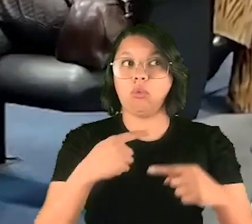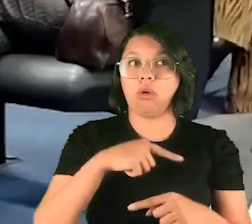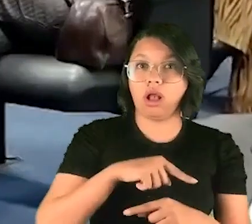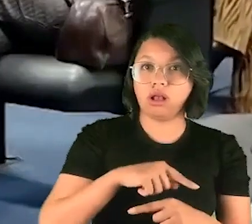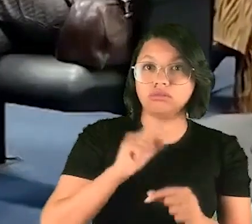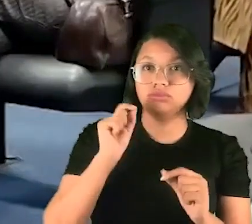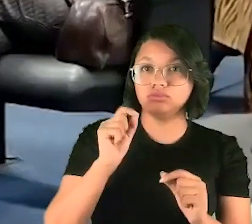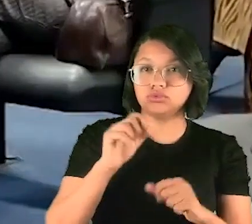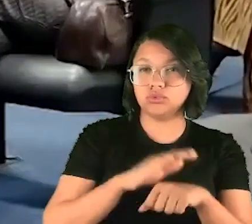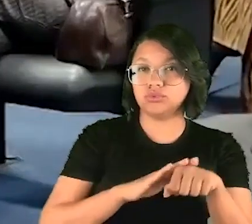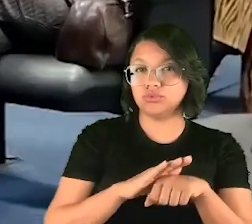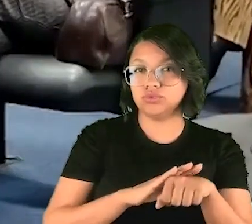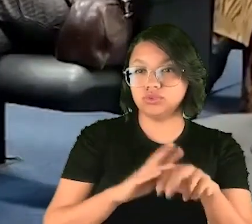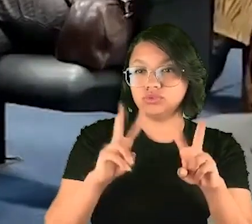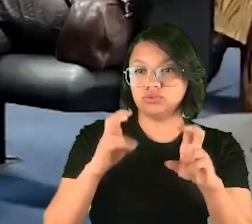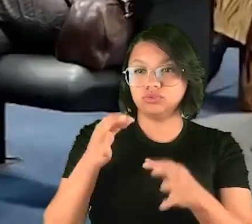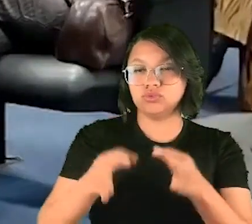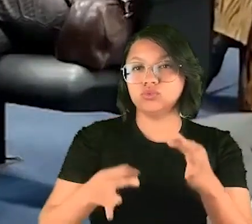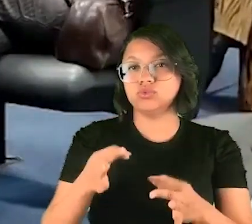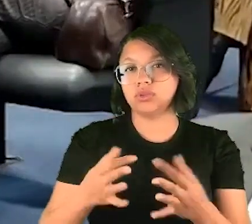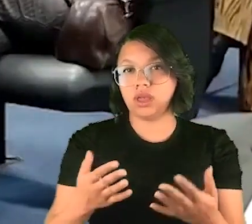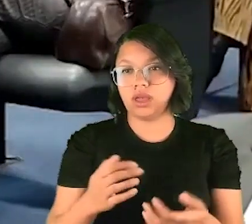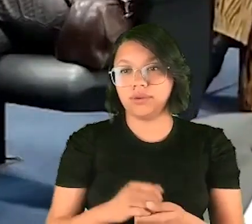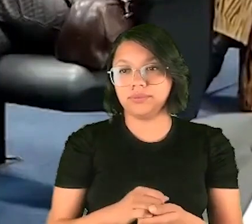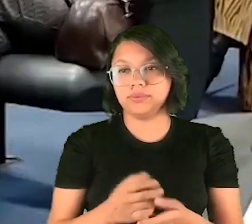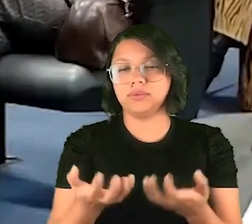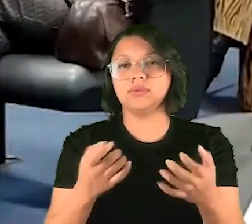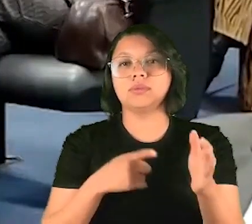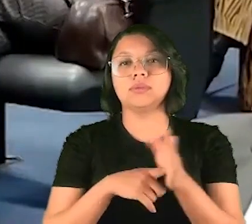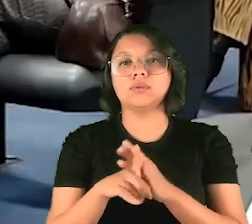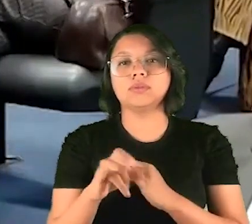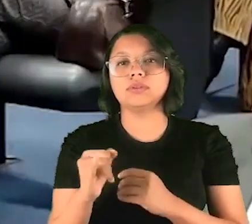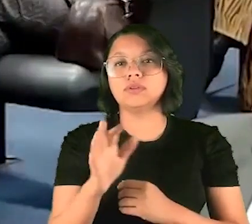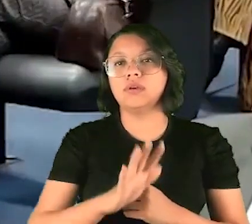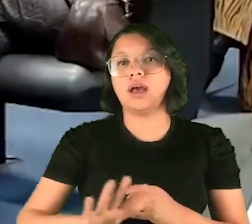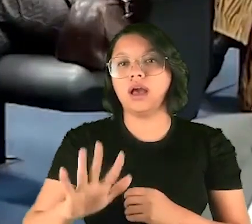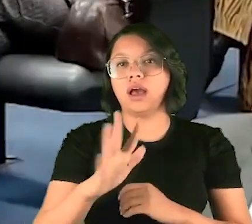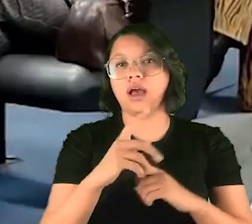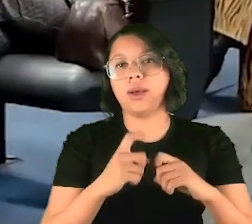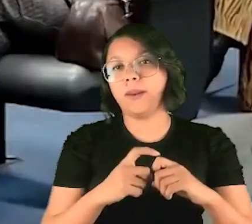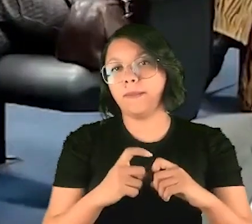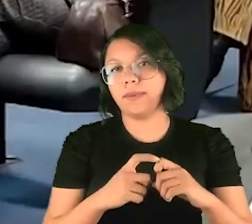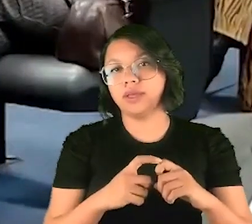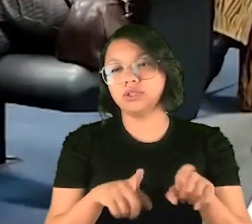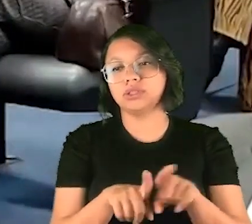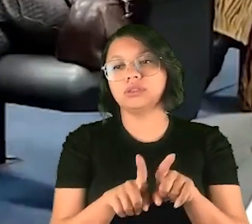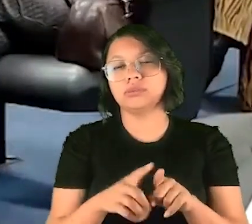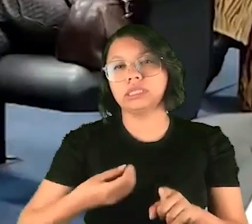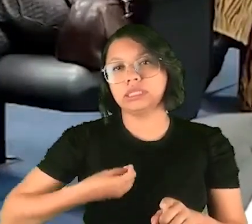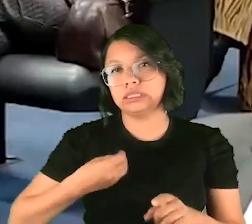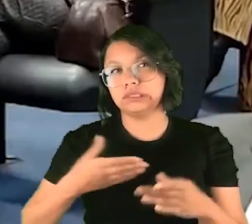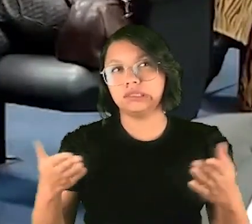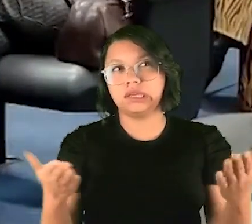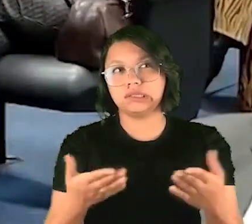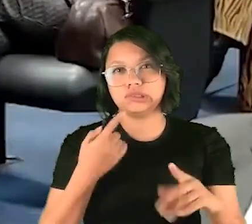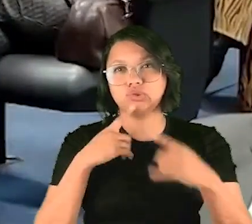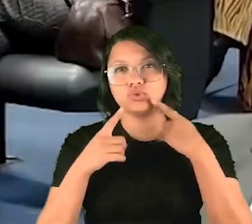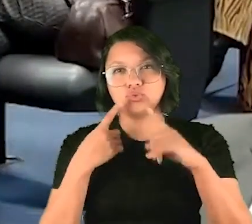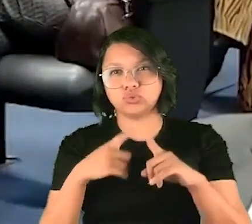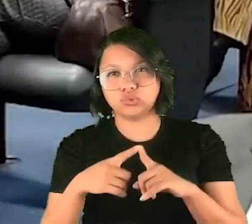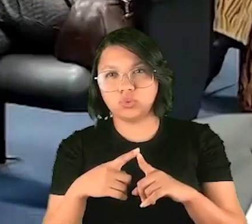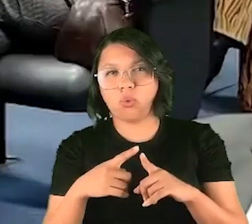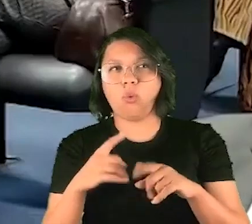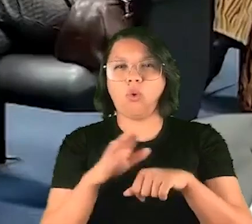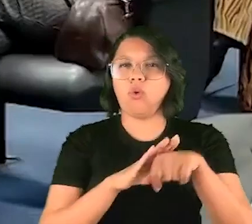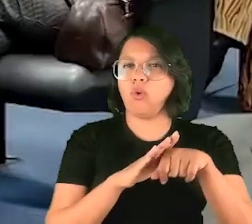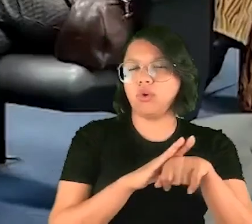de fazer é no sentido inverso do que nós estamos conversando sobre o judiciário. Eu gostaria de perguntar se na área